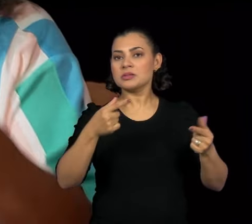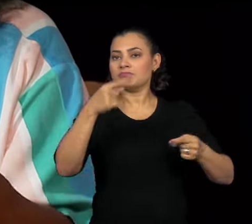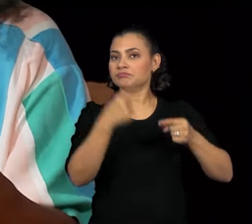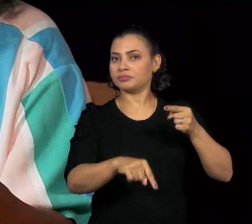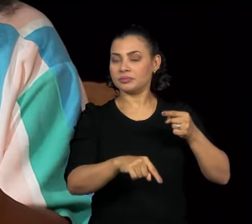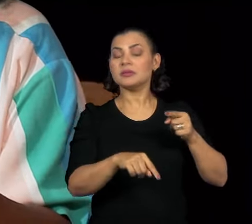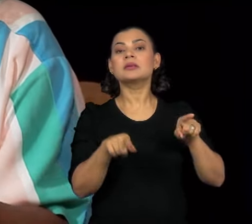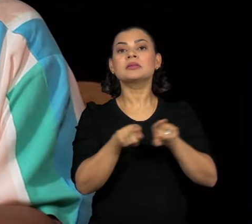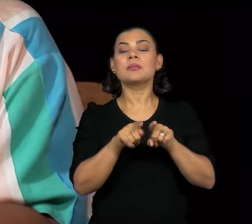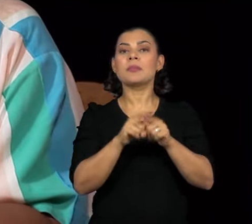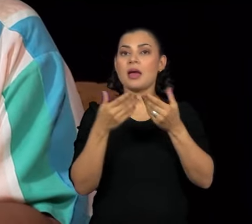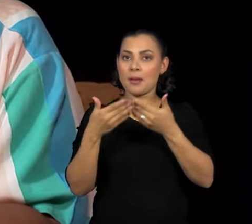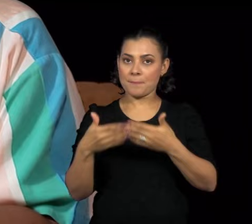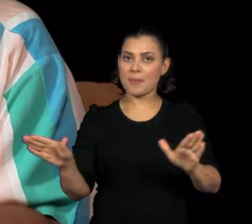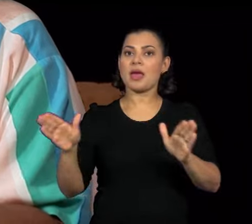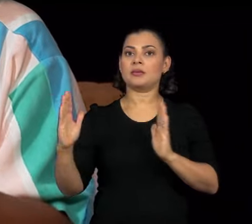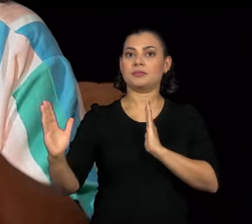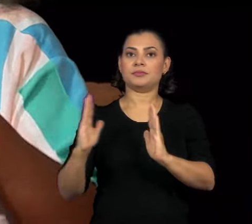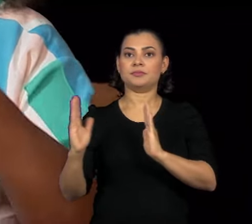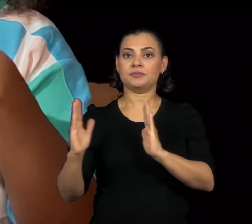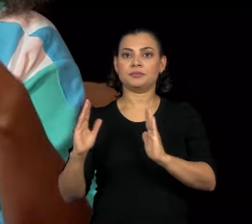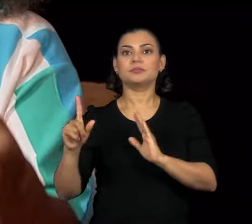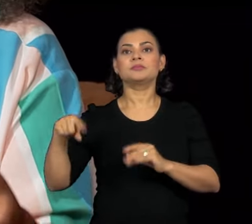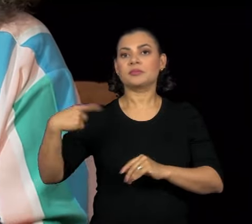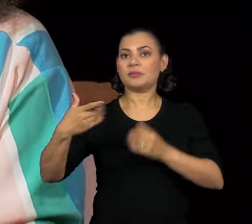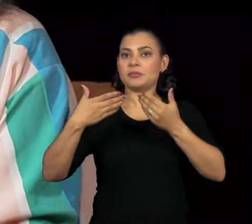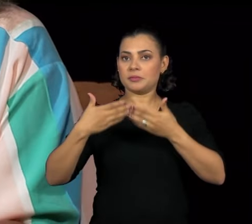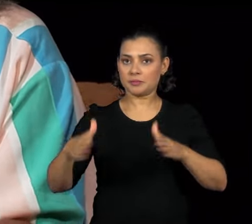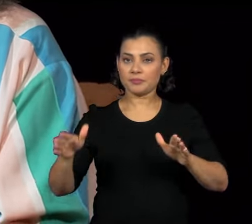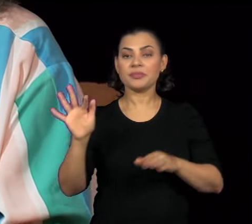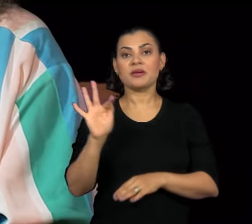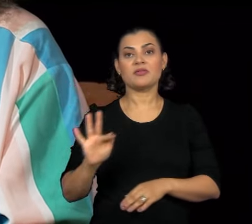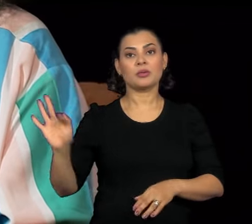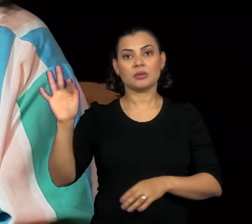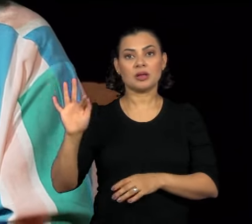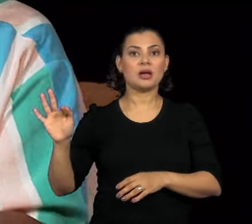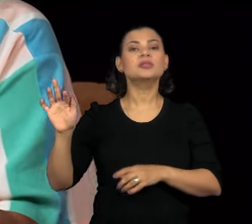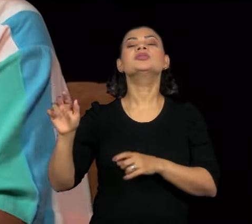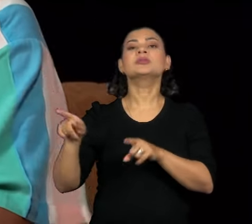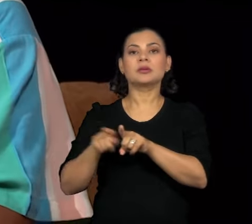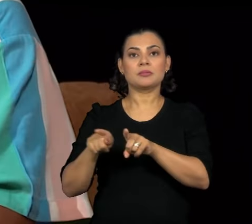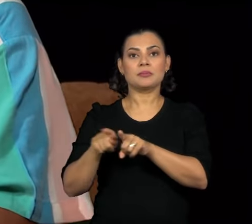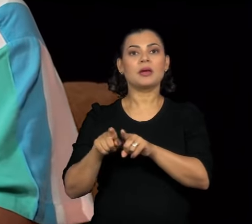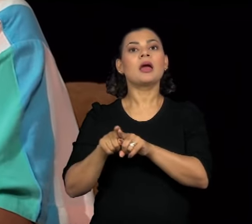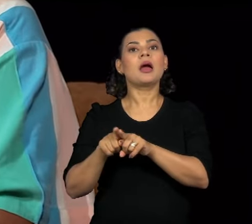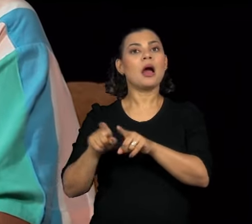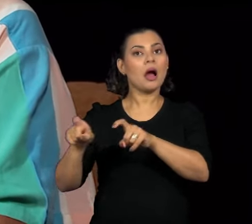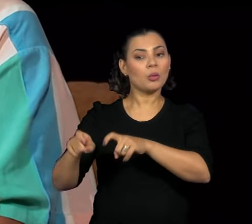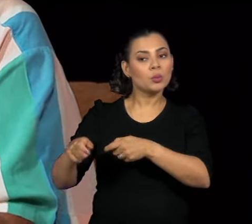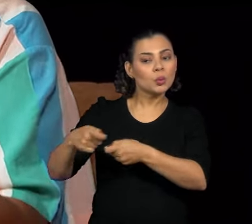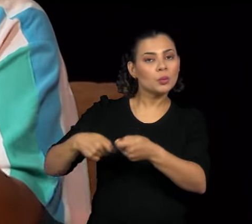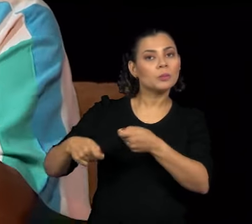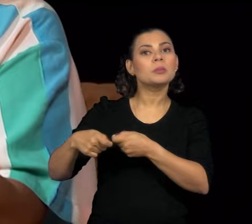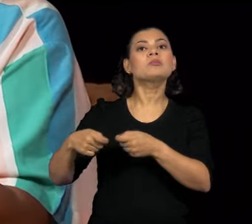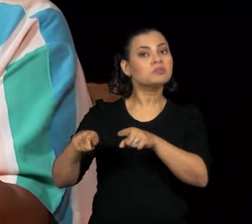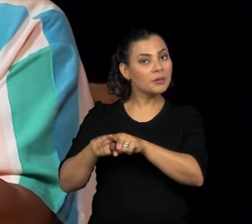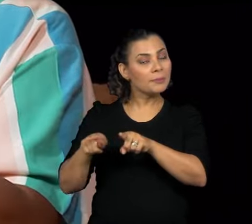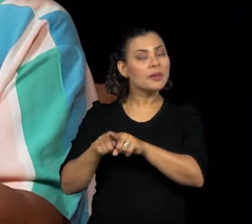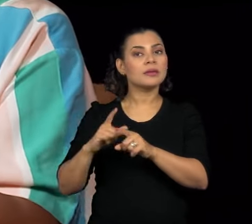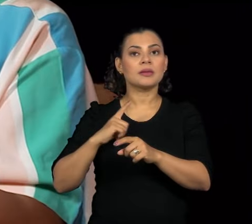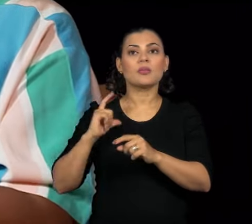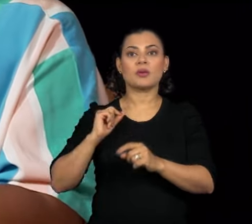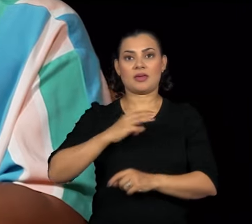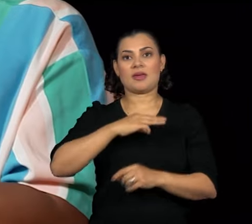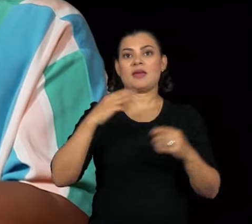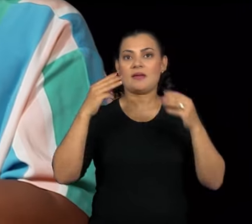Depois foi reaberto na abertura e agora é uma faculdade de agronomia. E tinha o Colégio das Freiras Alemães. As freiras, às